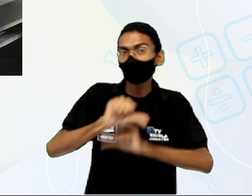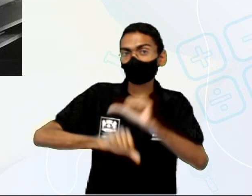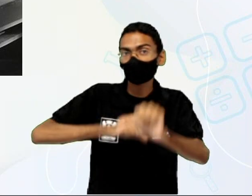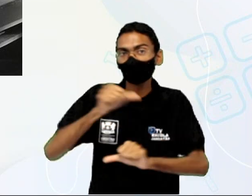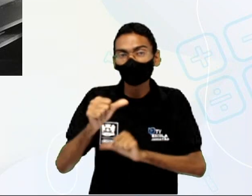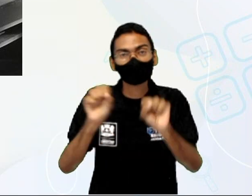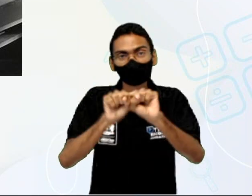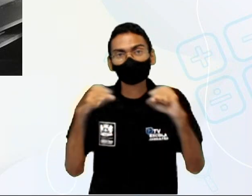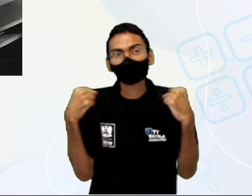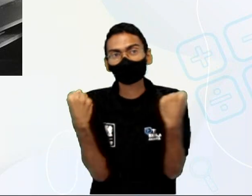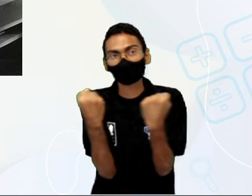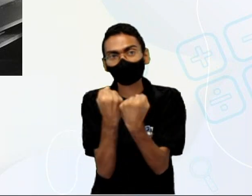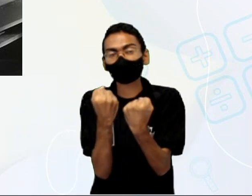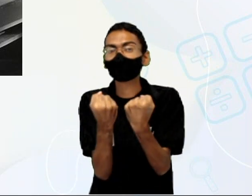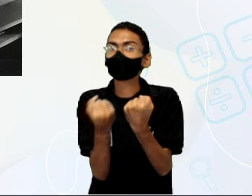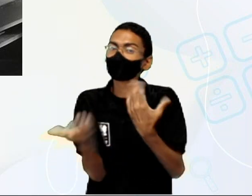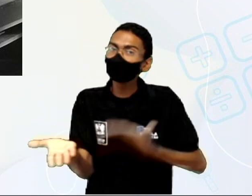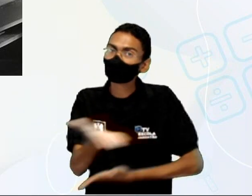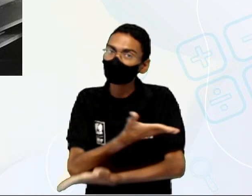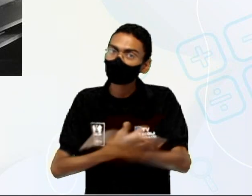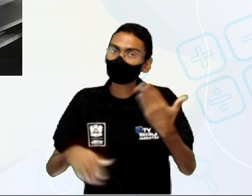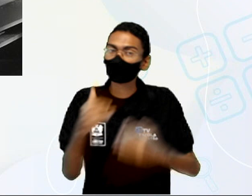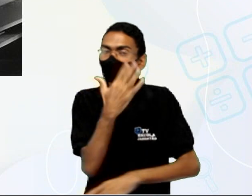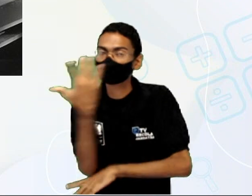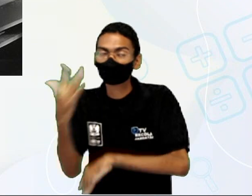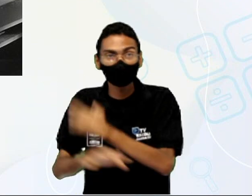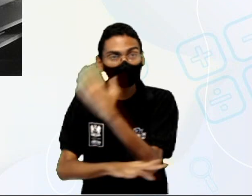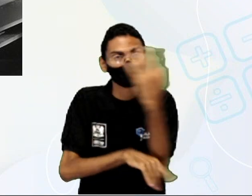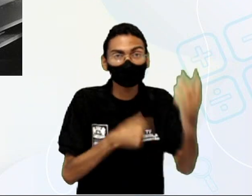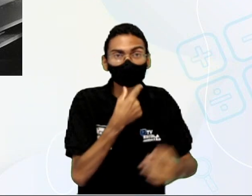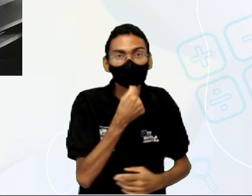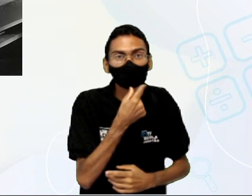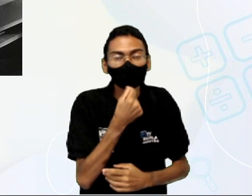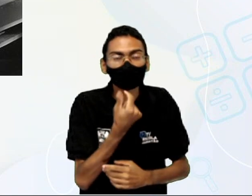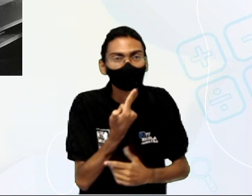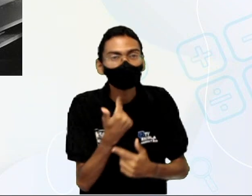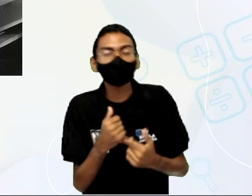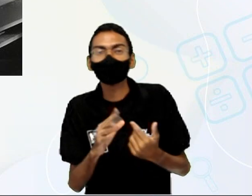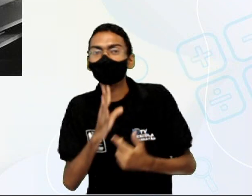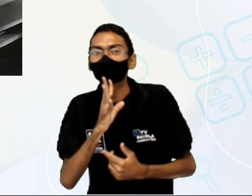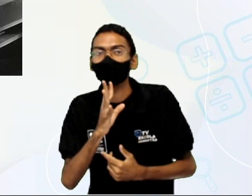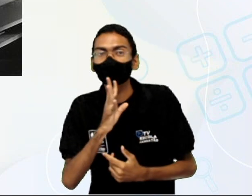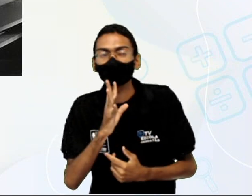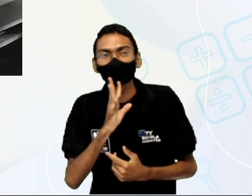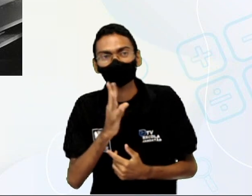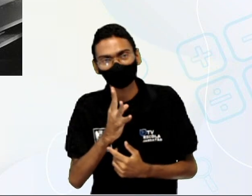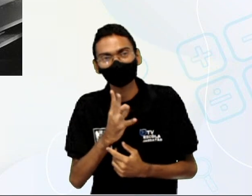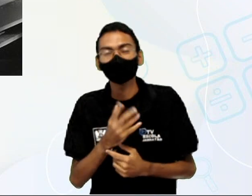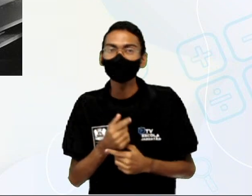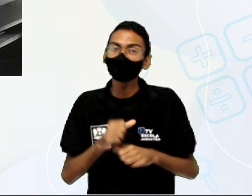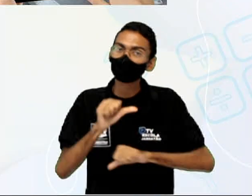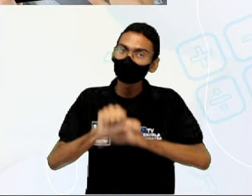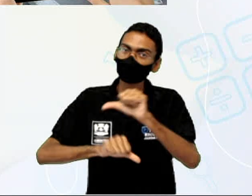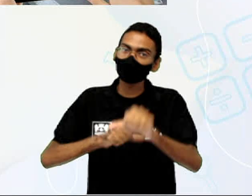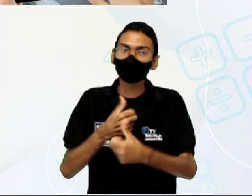entre o homem e a natureza, houve avanços em diversos campos do conhecimento, entre outras mudanças.